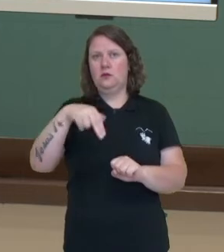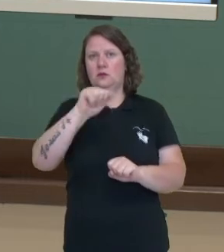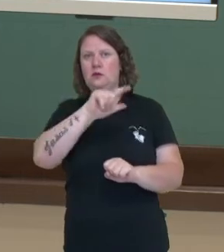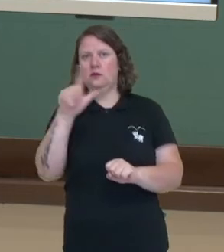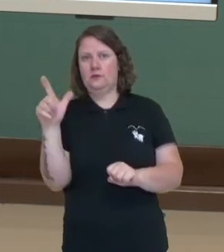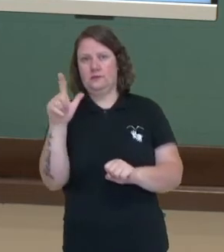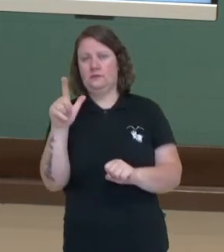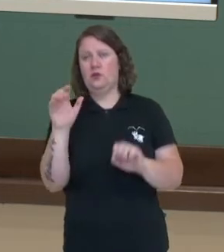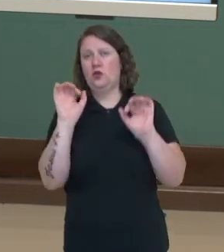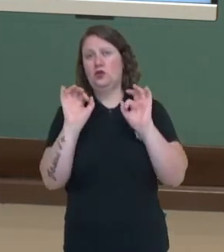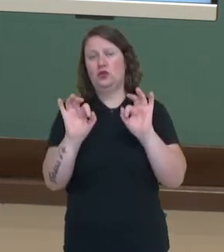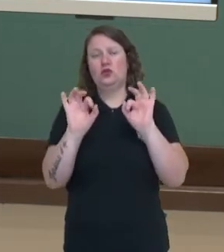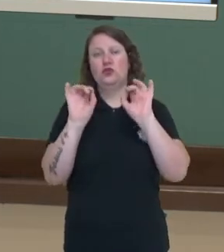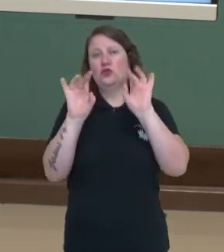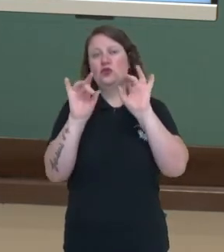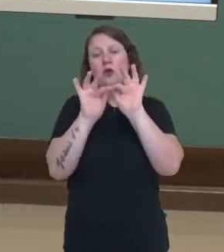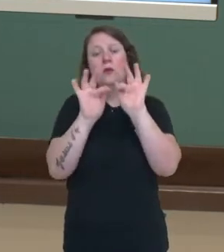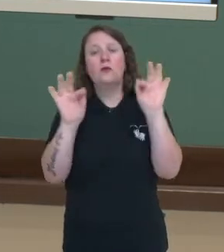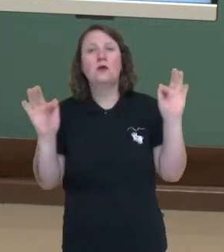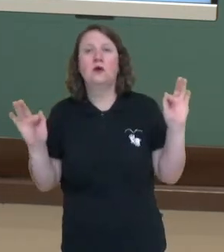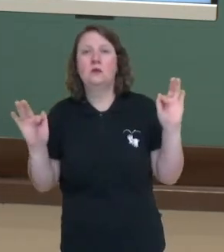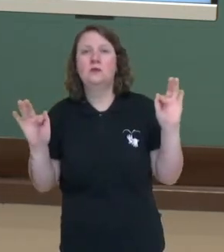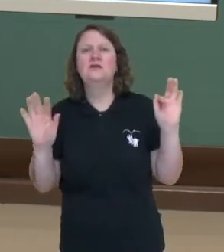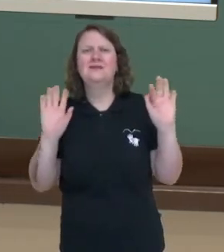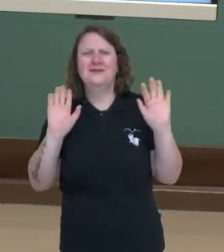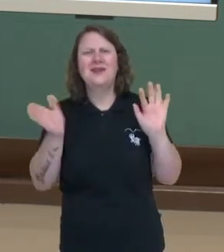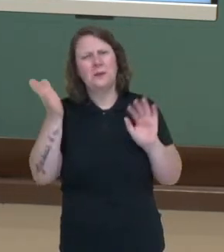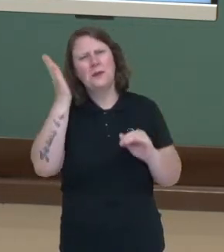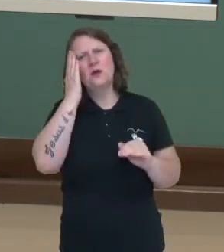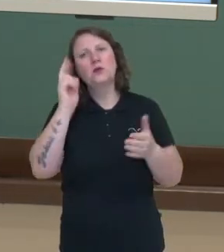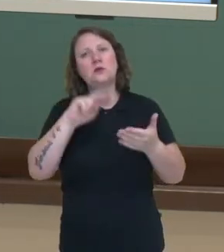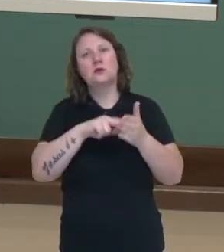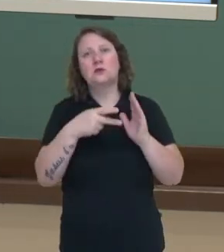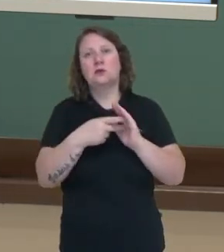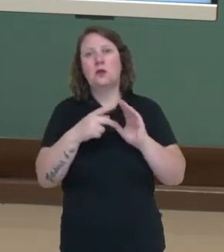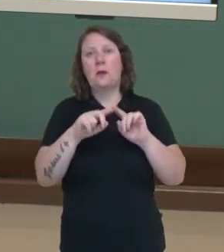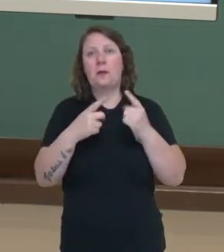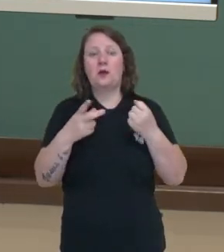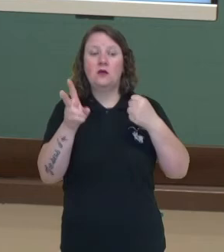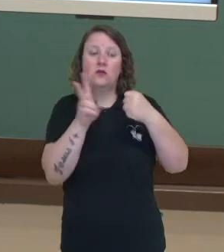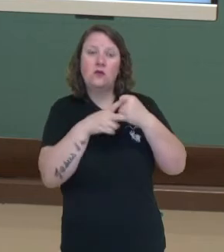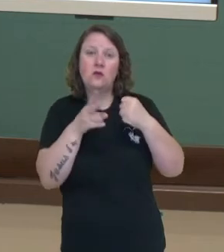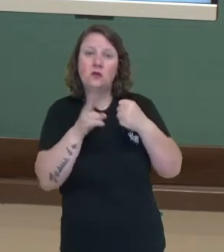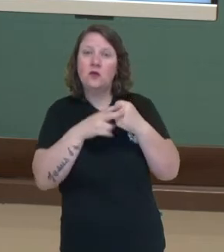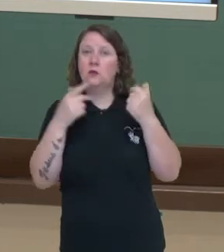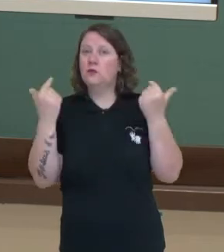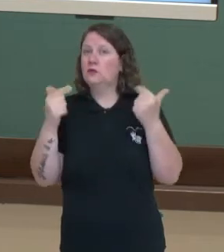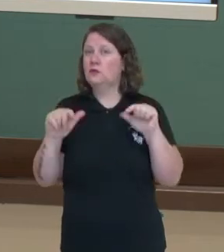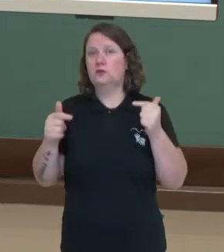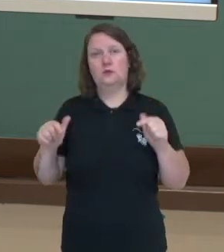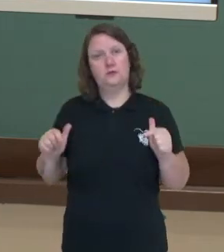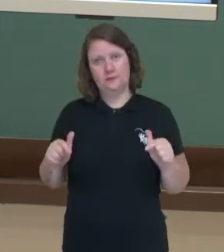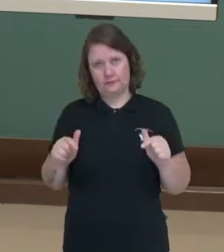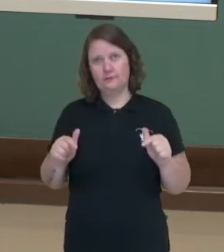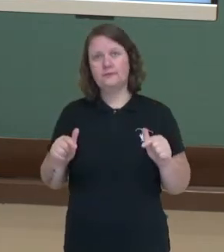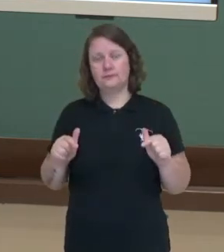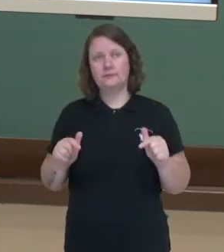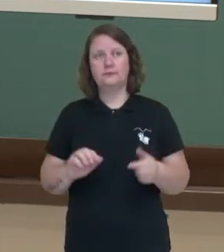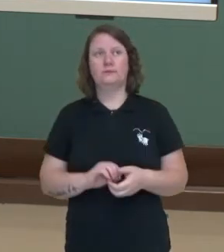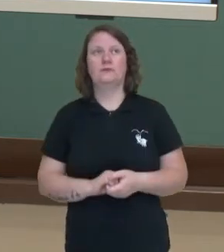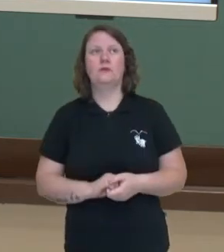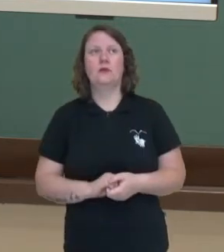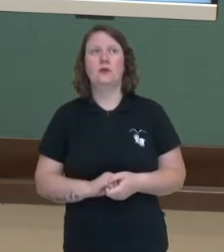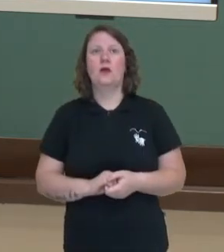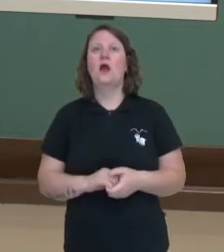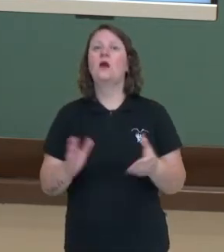frase apenas nominal. Tem sentido completo, mas não tem verbo. Tem uma palavra de valor de substantivo.